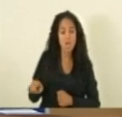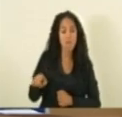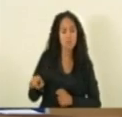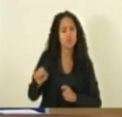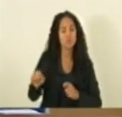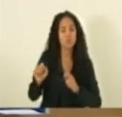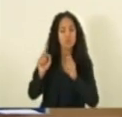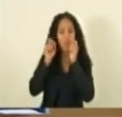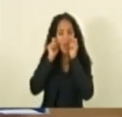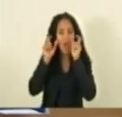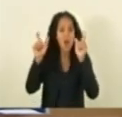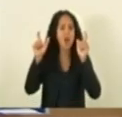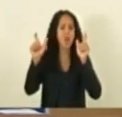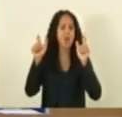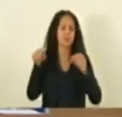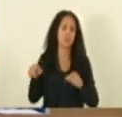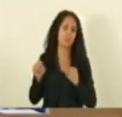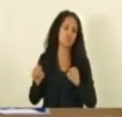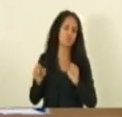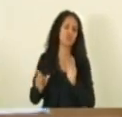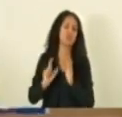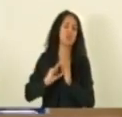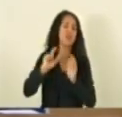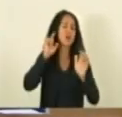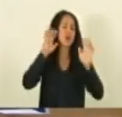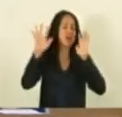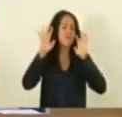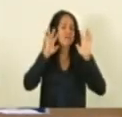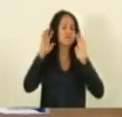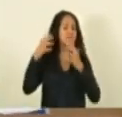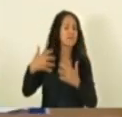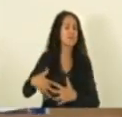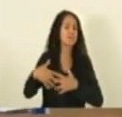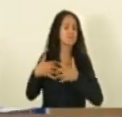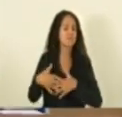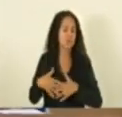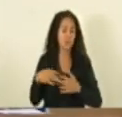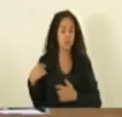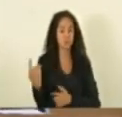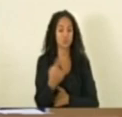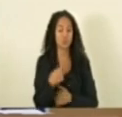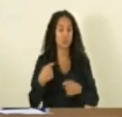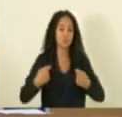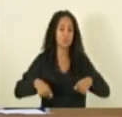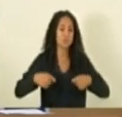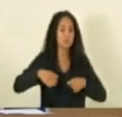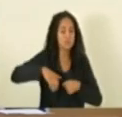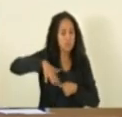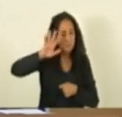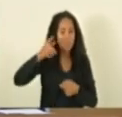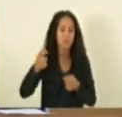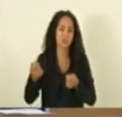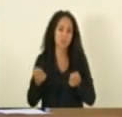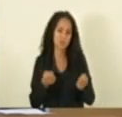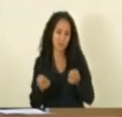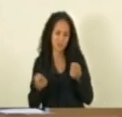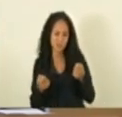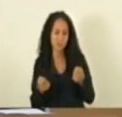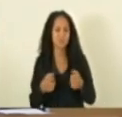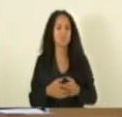nos trazido aí uma reflexão. Nós precisamos de mais controle, de